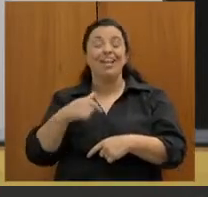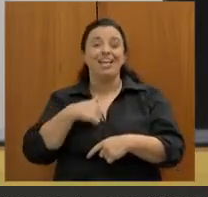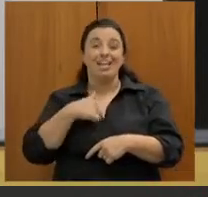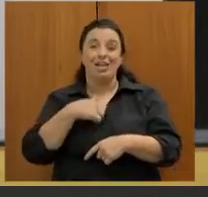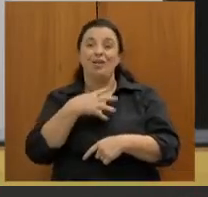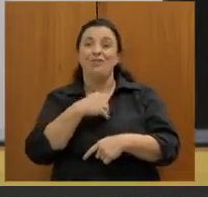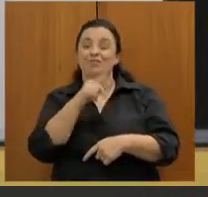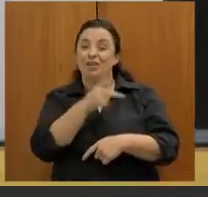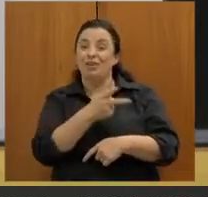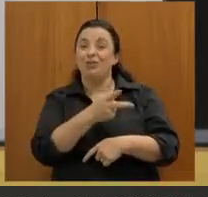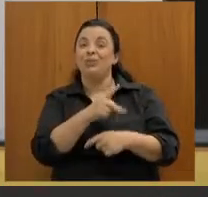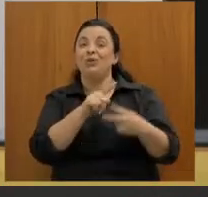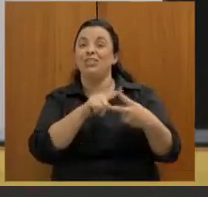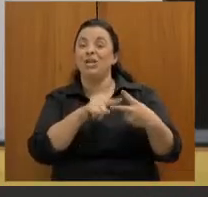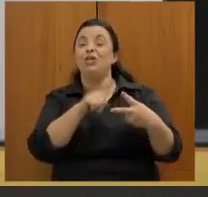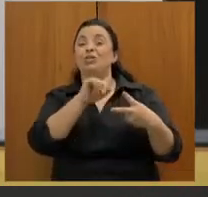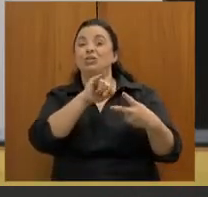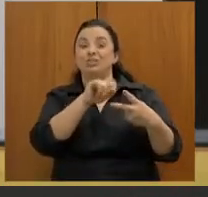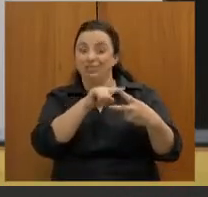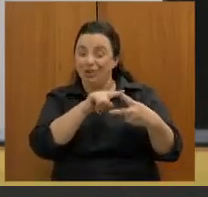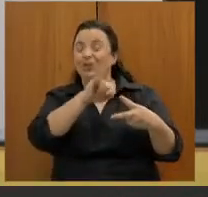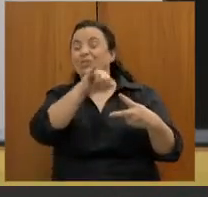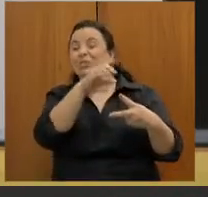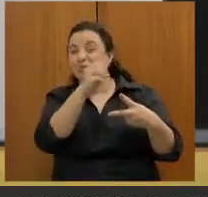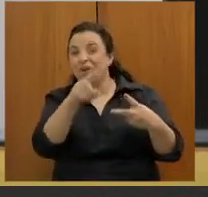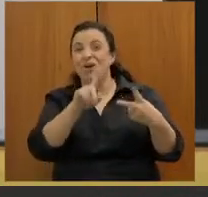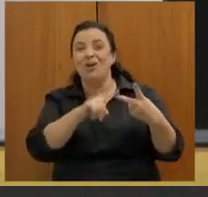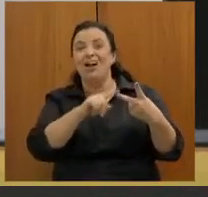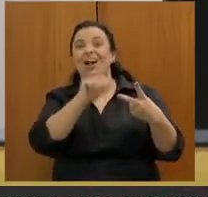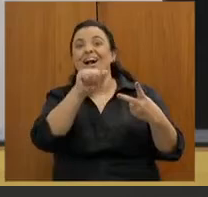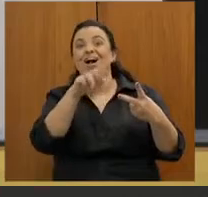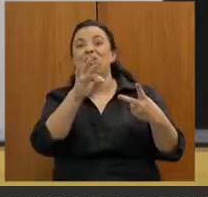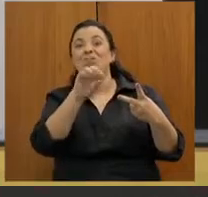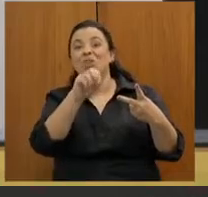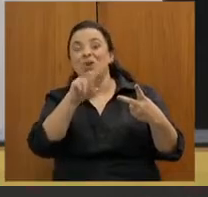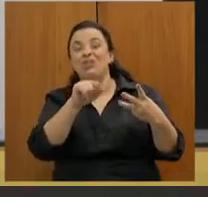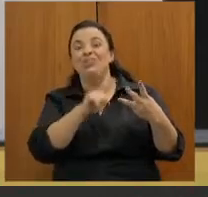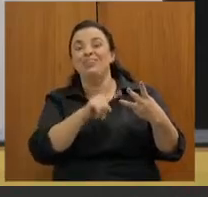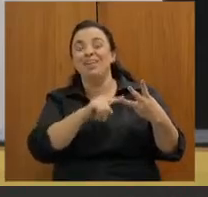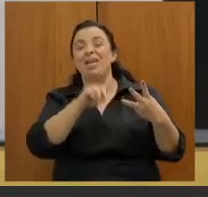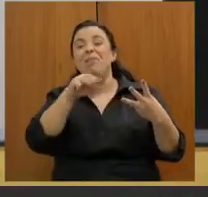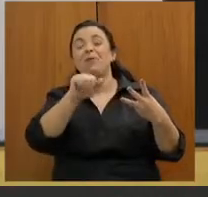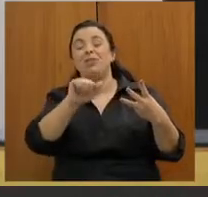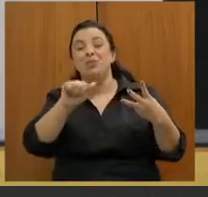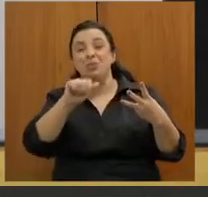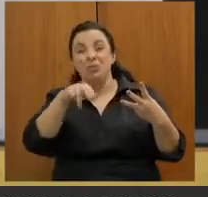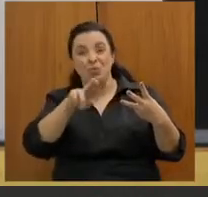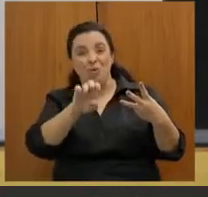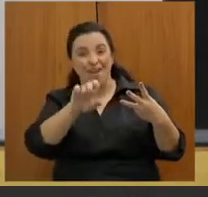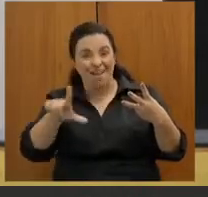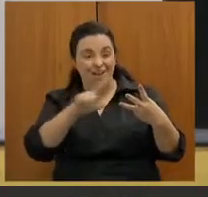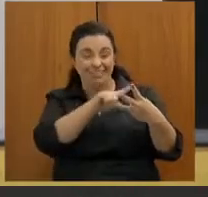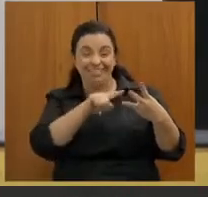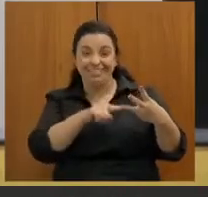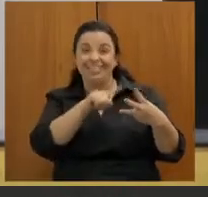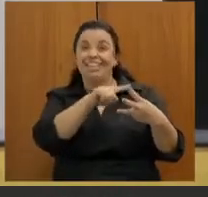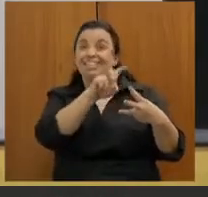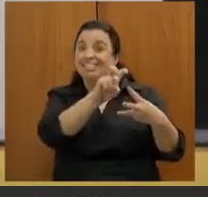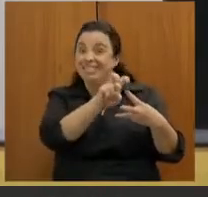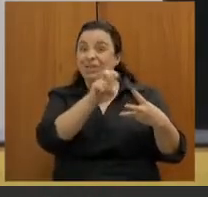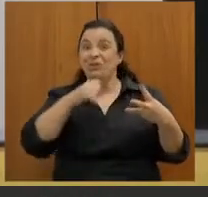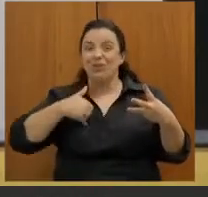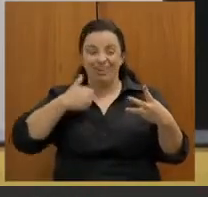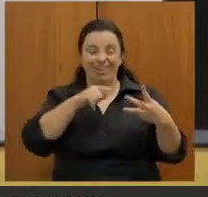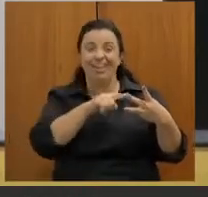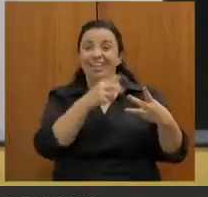o Antônio e o Manuel 53 e um ano de idade a minha responsabilidade de